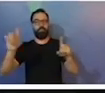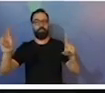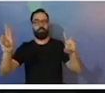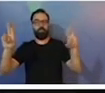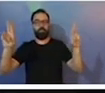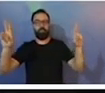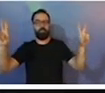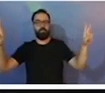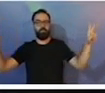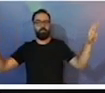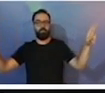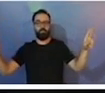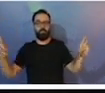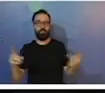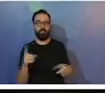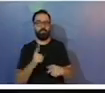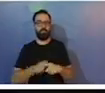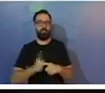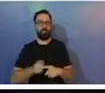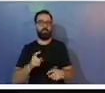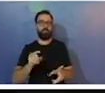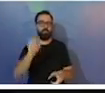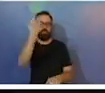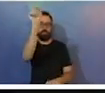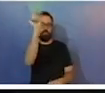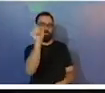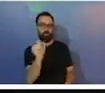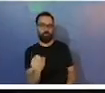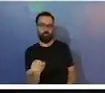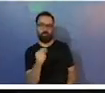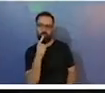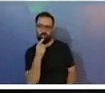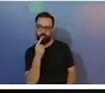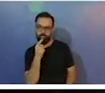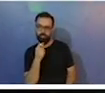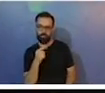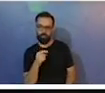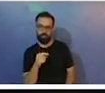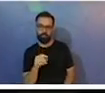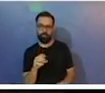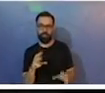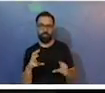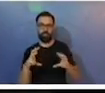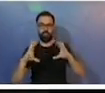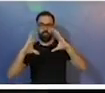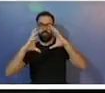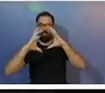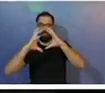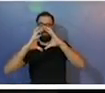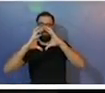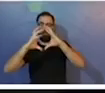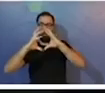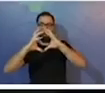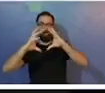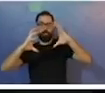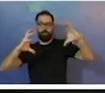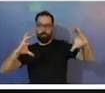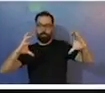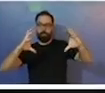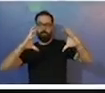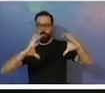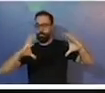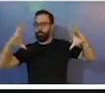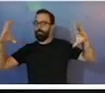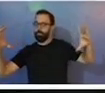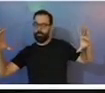coisa. Por quê? Linha vermelha. O meridiano de Greenwich significa que hemisfério